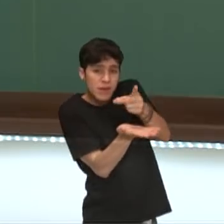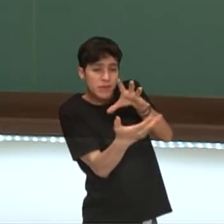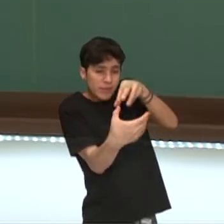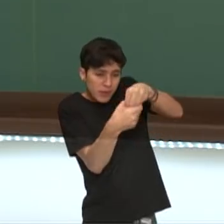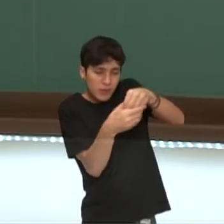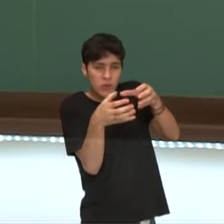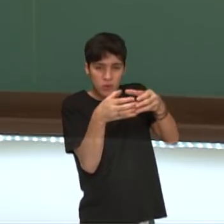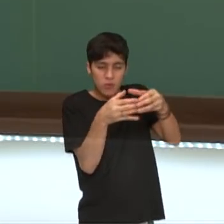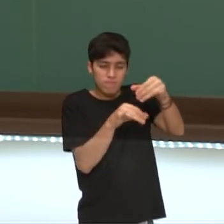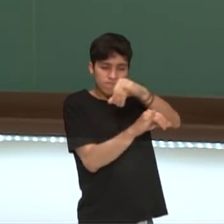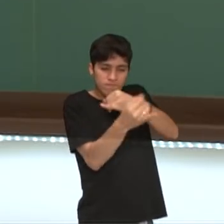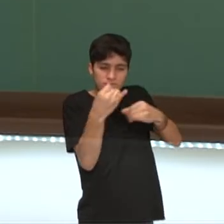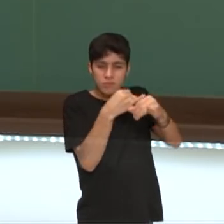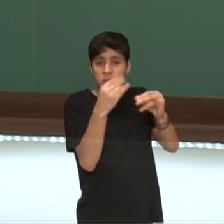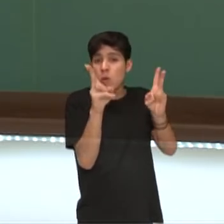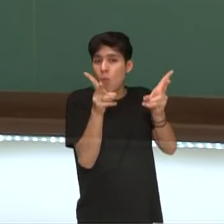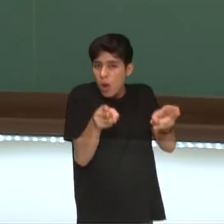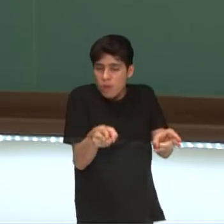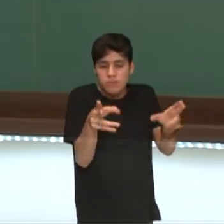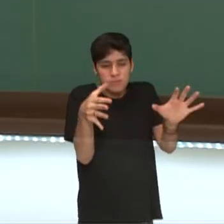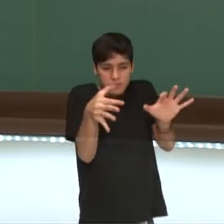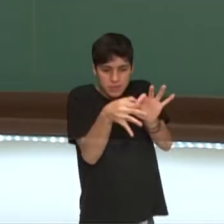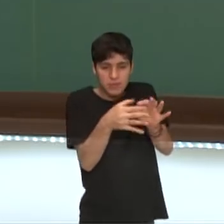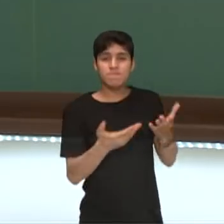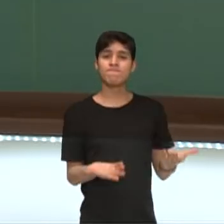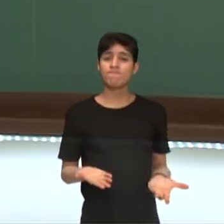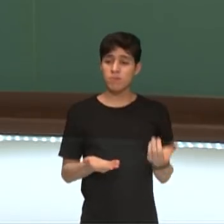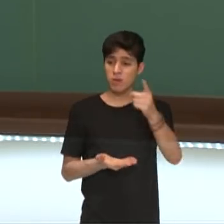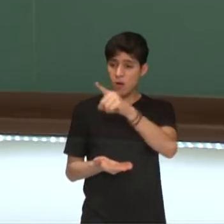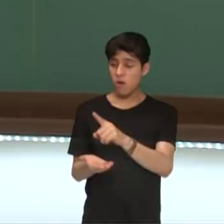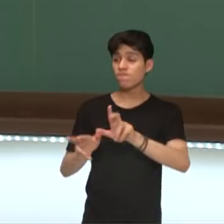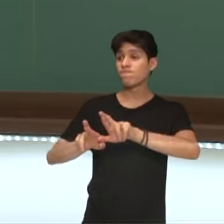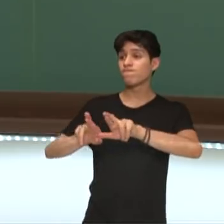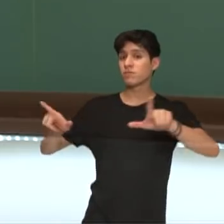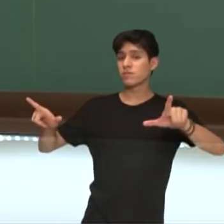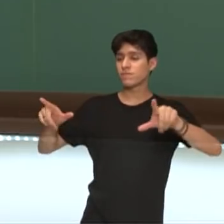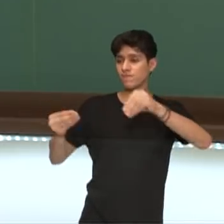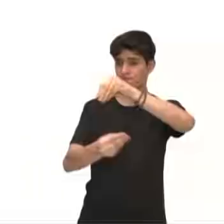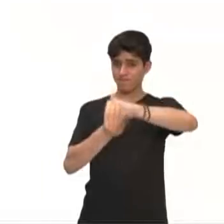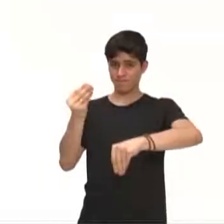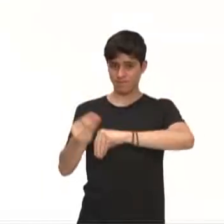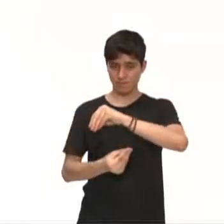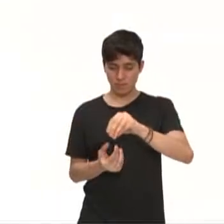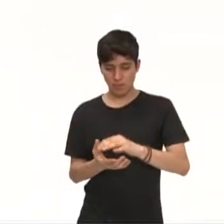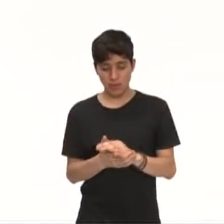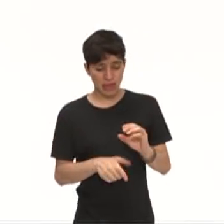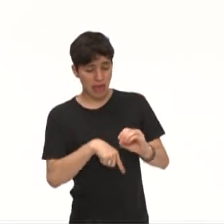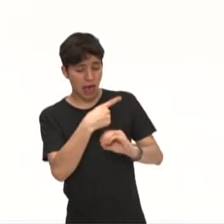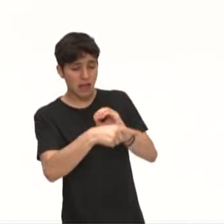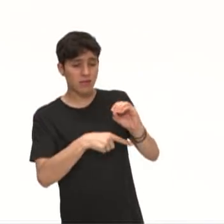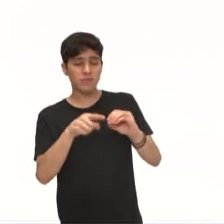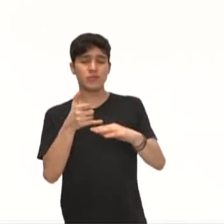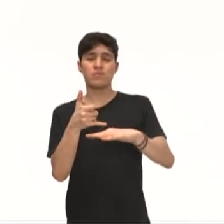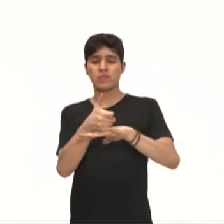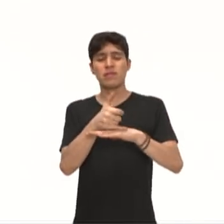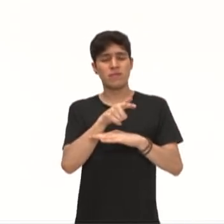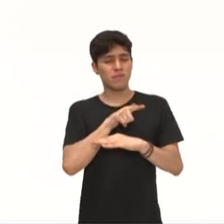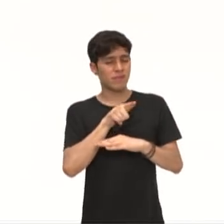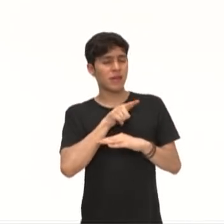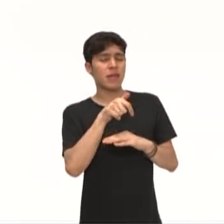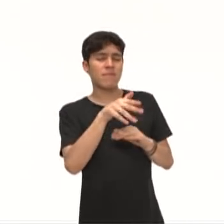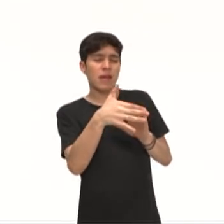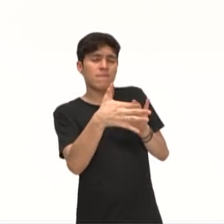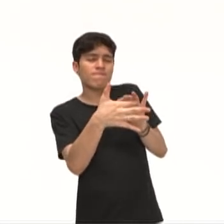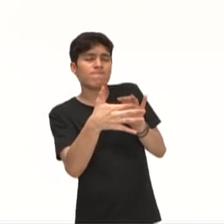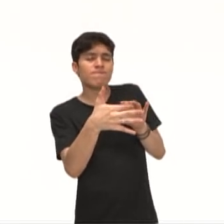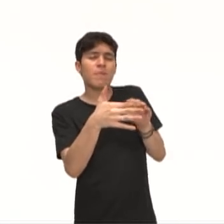químico, ligando dois elementos químicos iguais, ou elementos químicos diferentes. Os átomos de metais têm maior tendência a formar